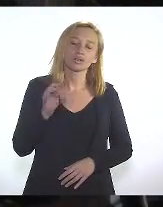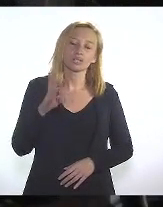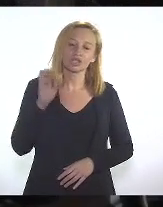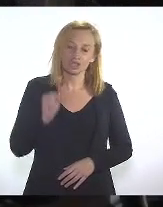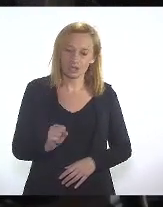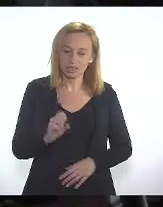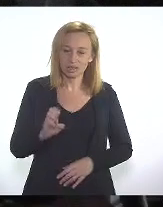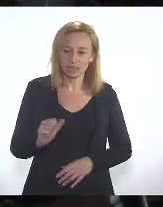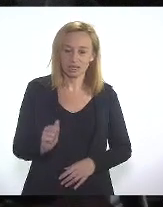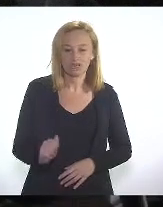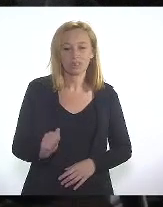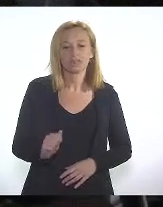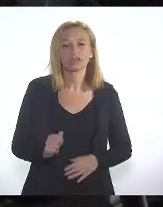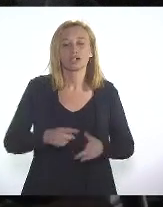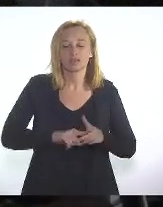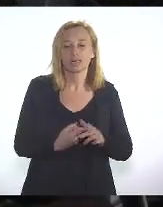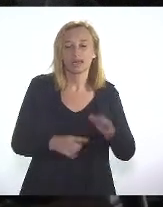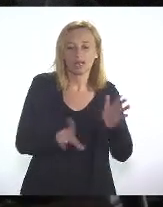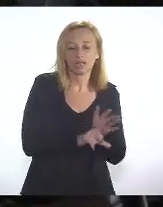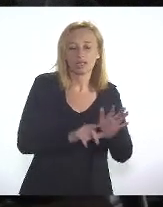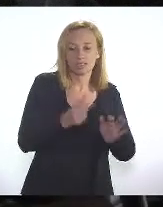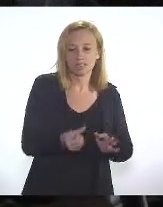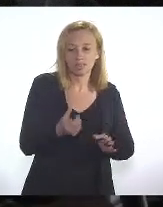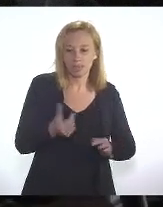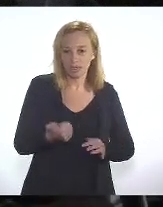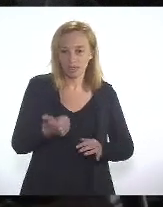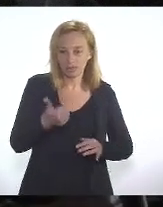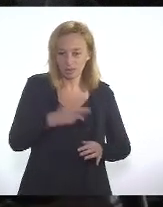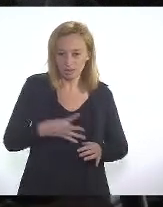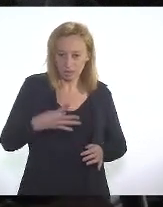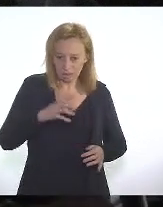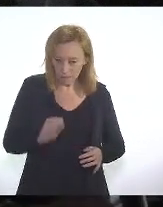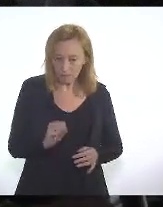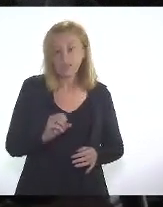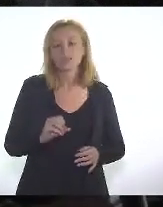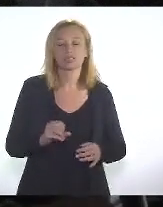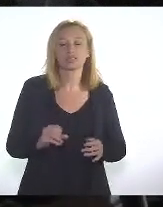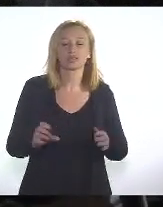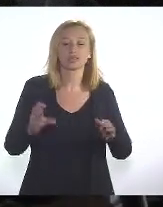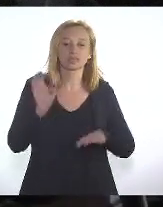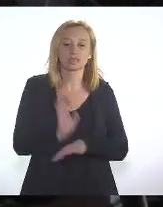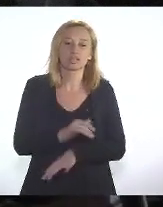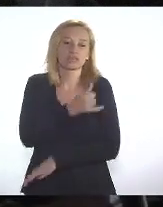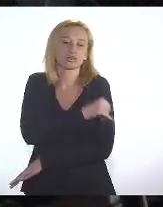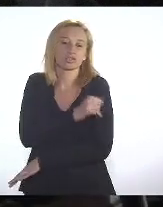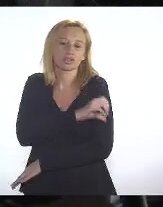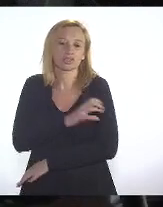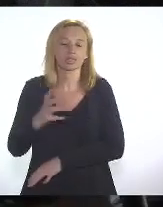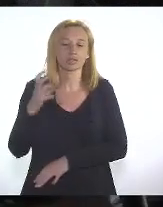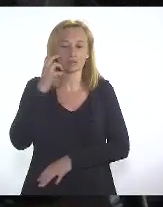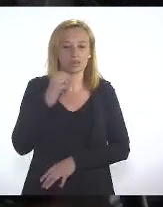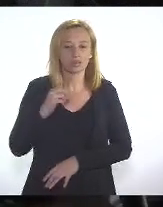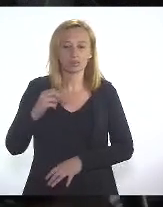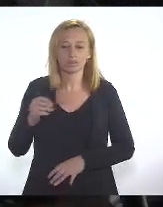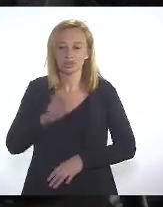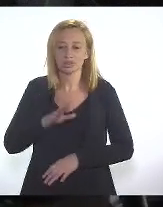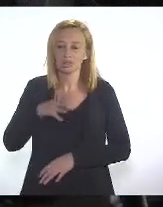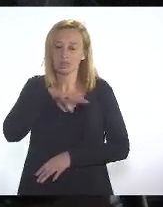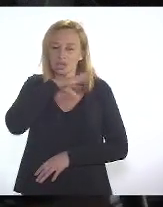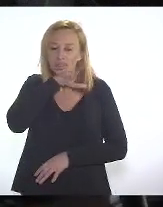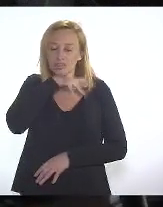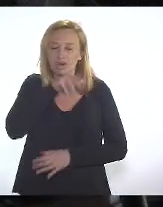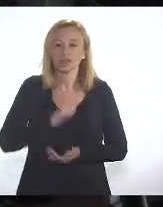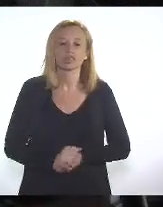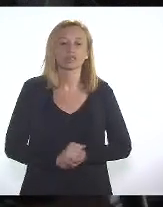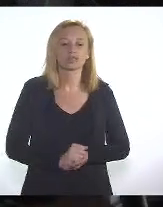lei 5.645/2010, inclui no calendário oficial do Estado do Rio de Janeiro a semana do incentivo à adoção de animais domésticos. Pareceres da